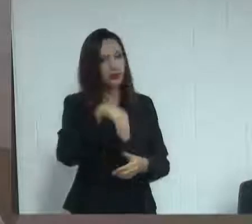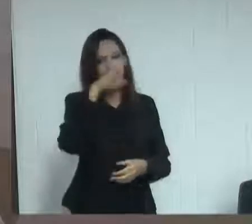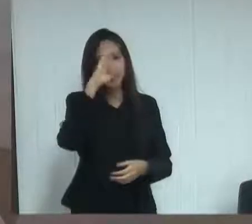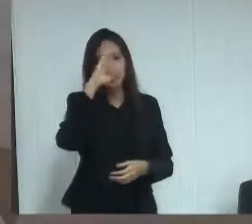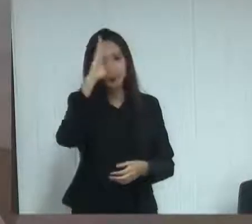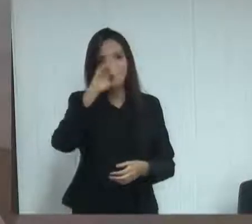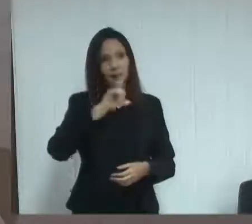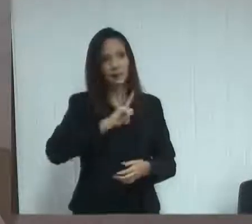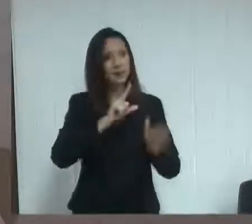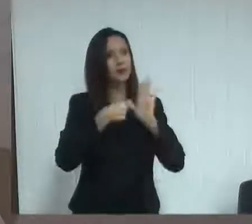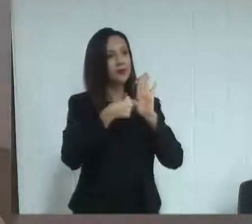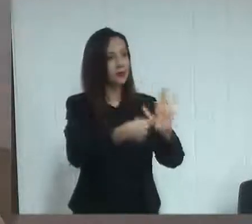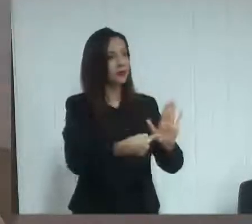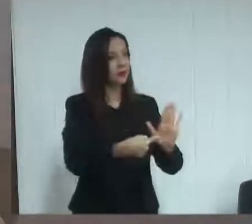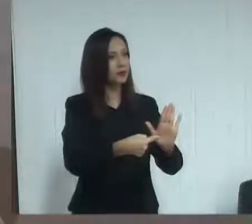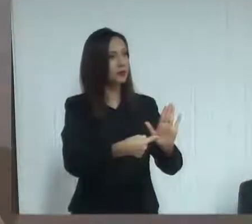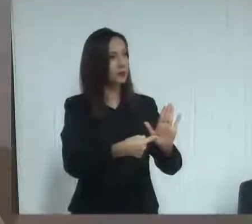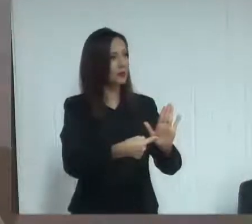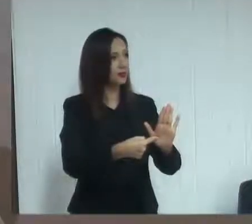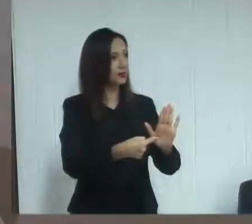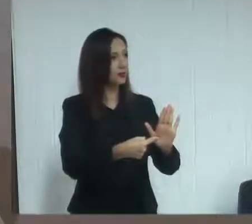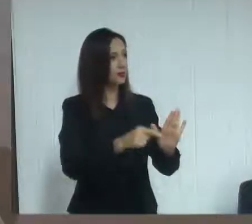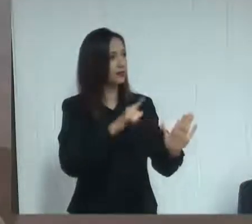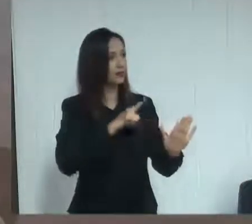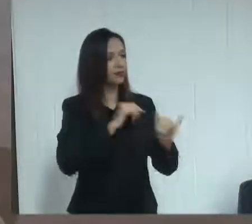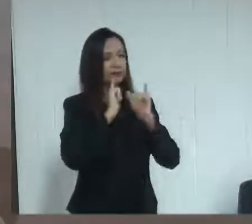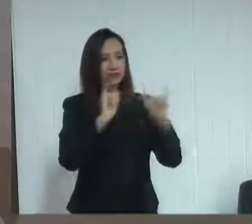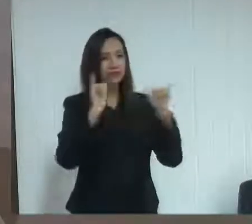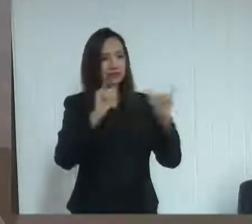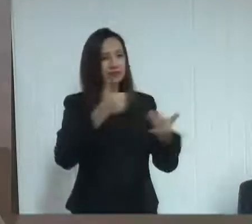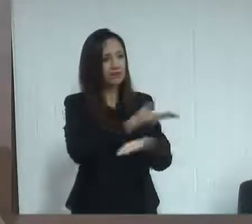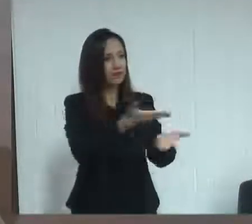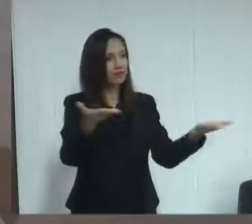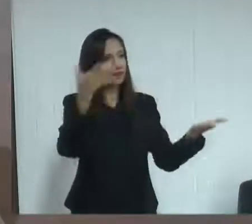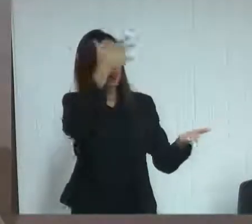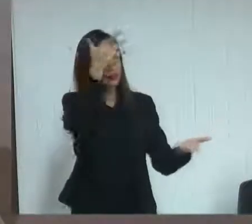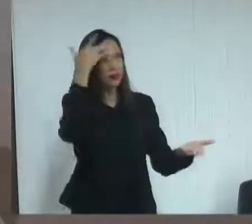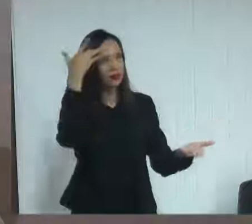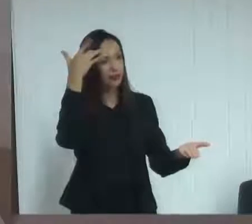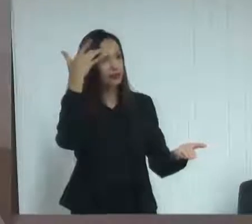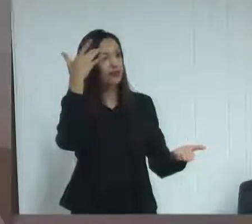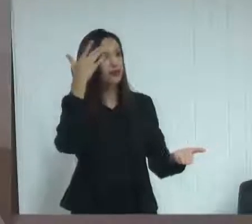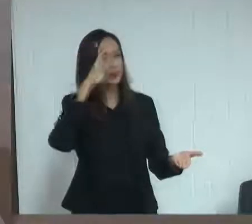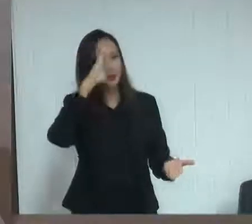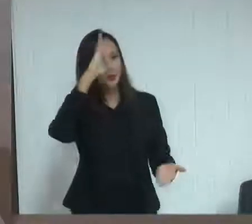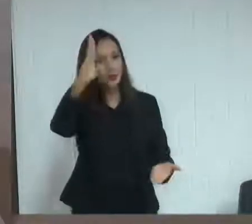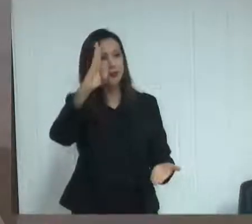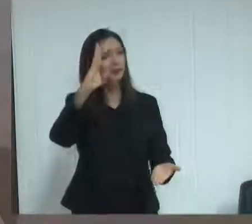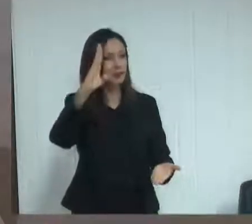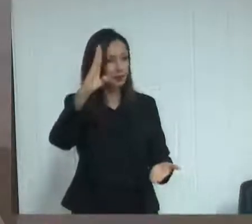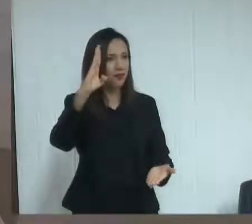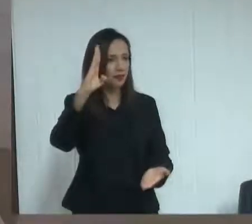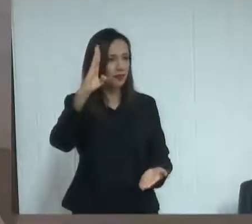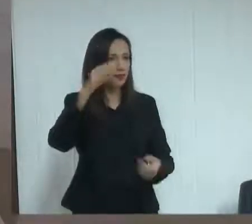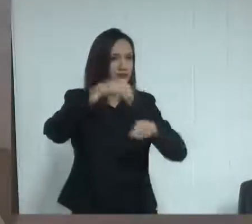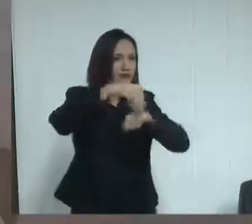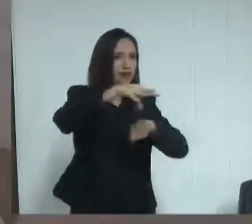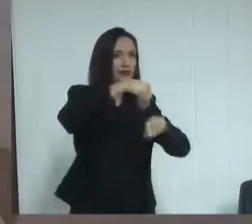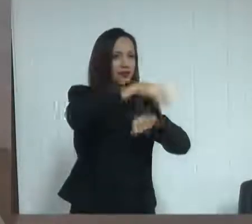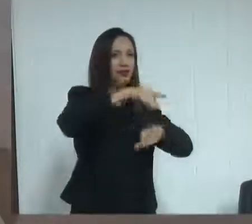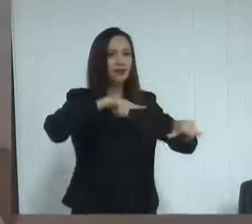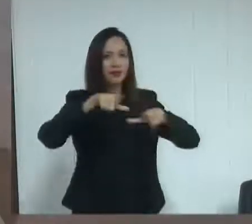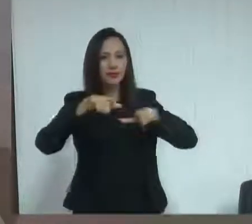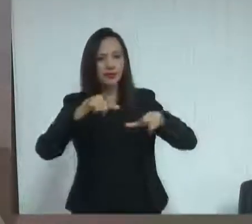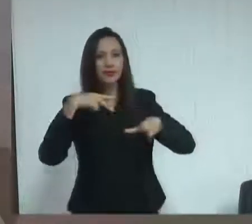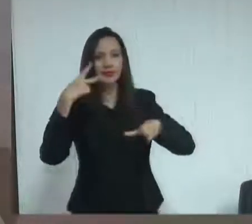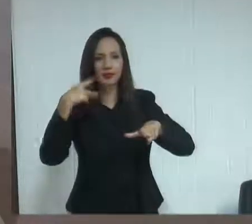principalmente mostrando também, e informação para a população é a principal coisa que tem, né, o trabalho